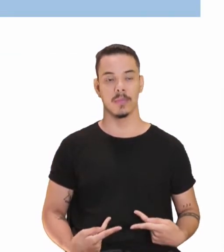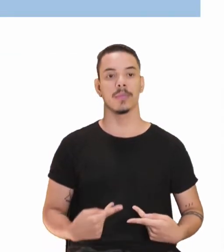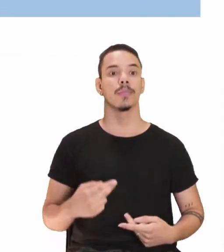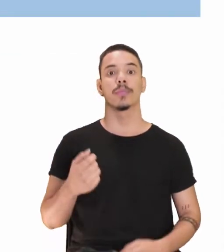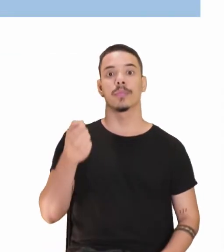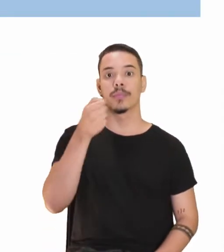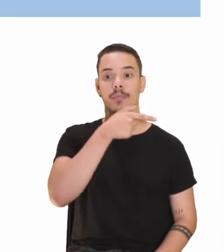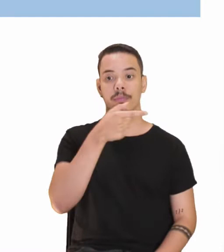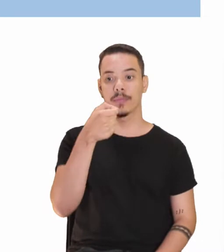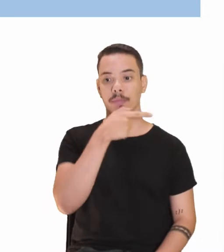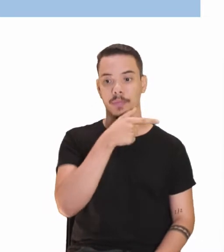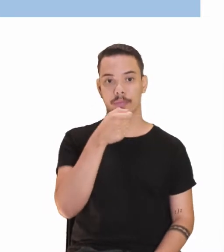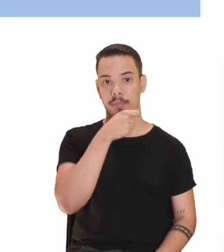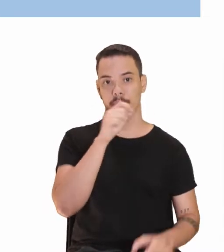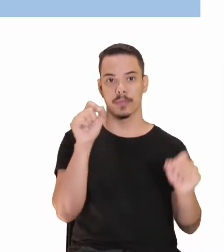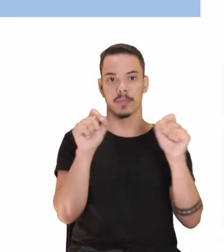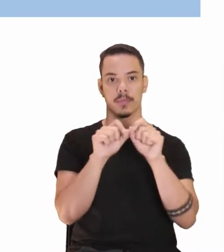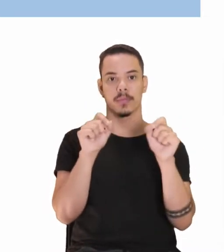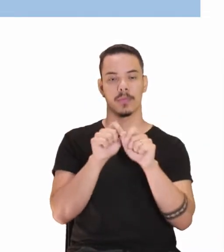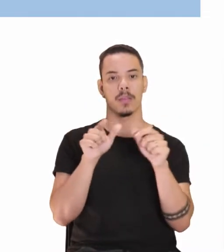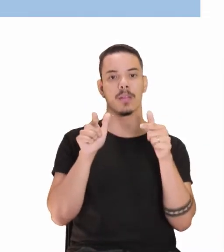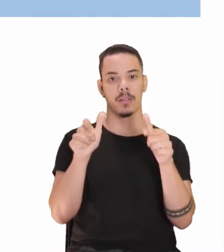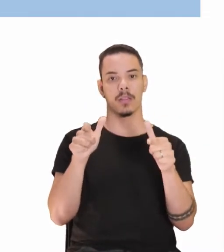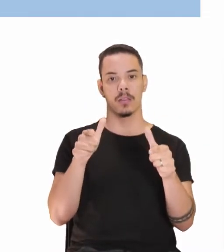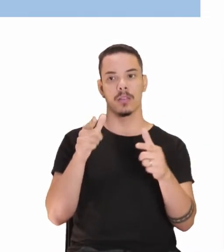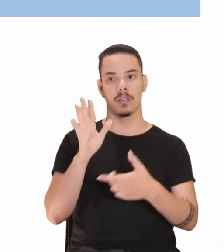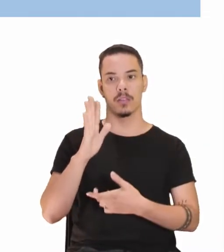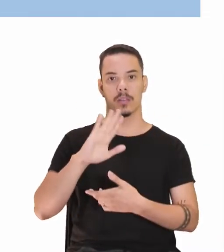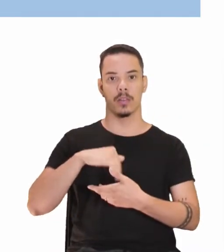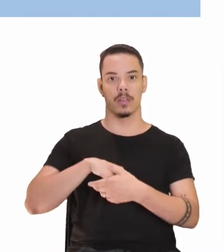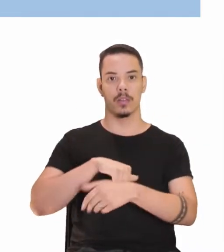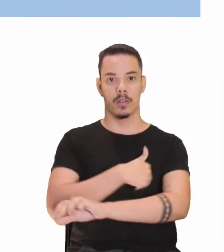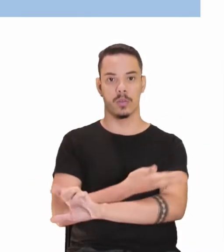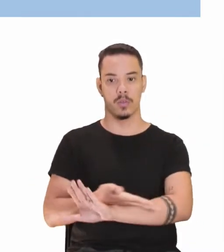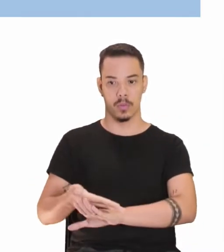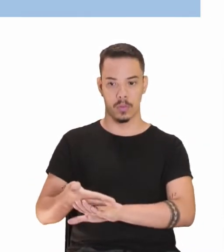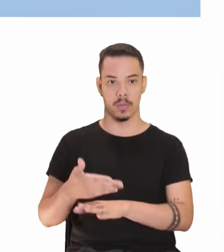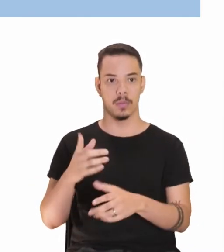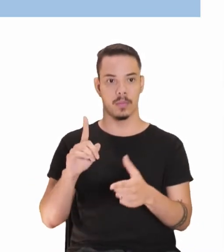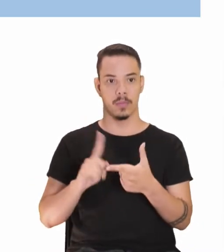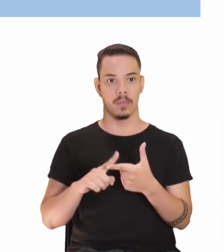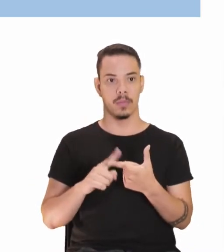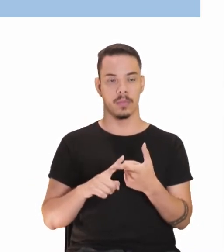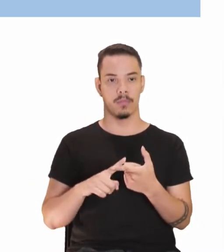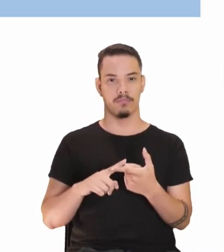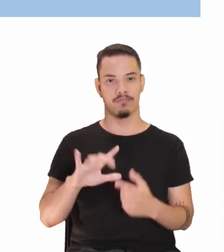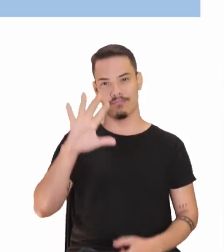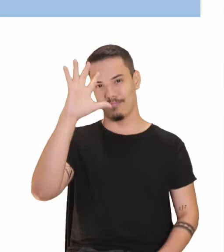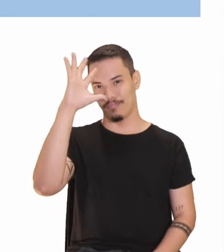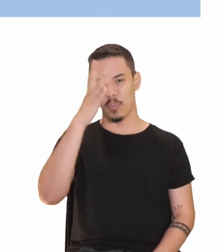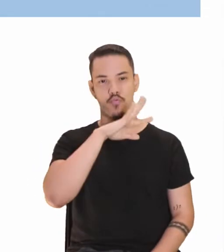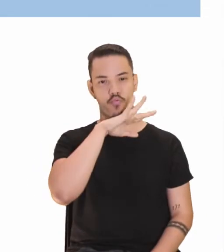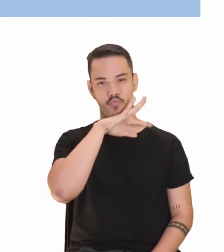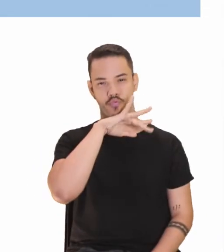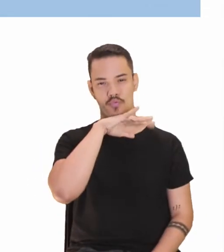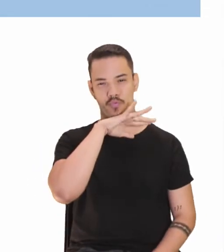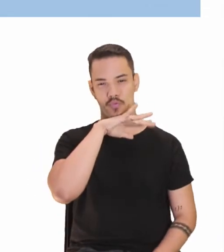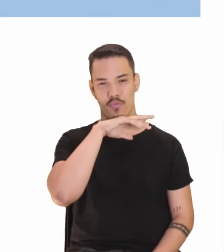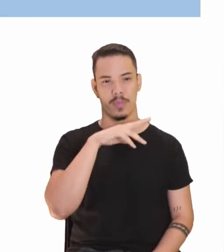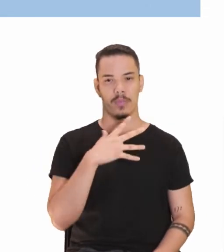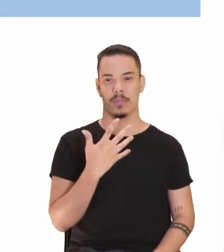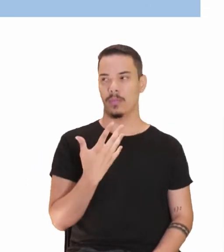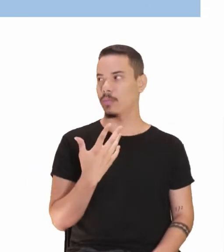né, crítica aos costumes. Tragédia é a representação de um fato